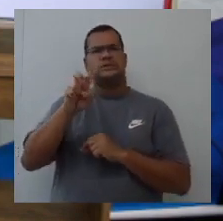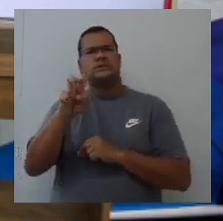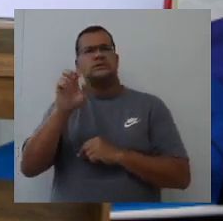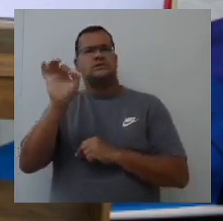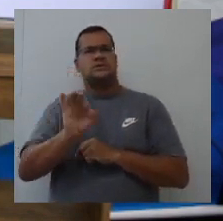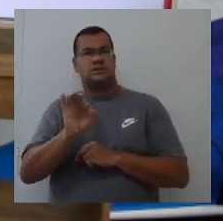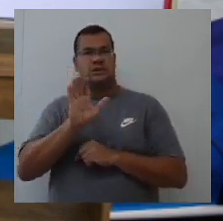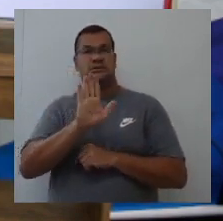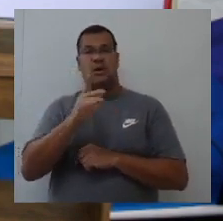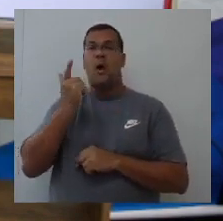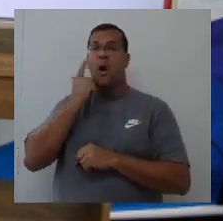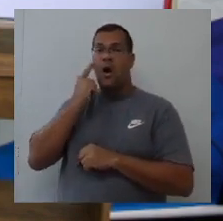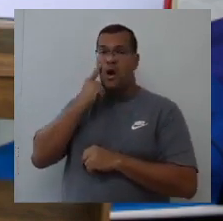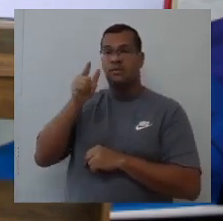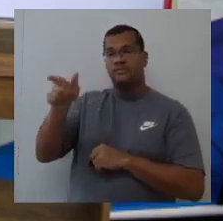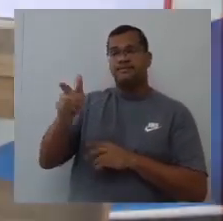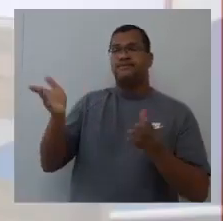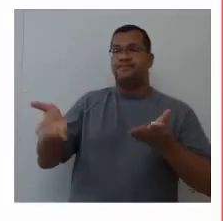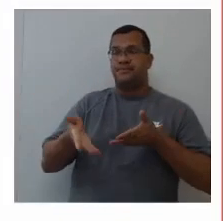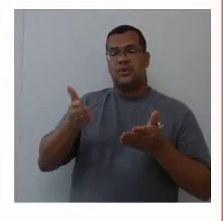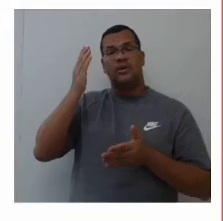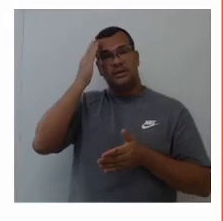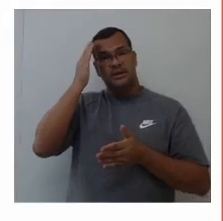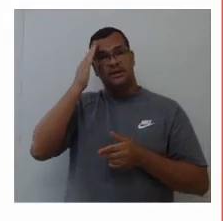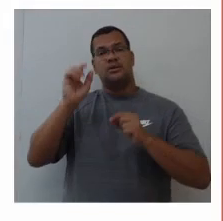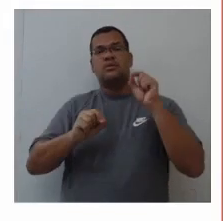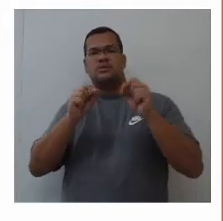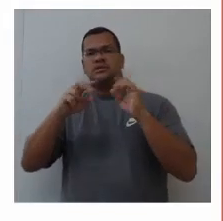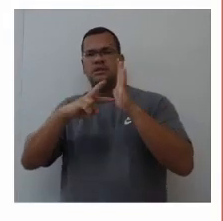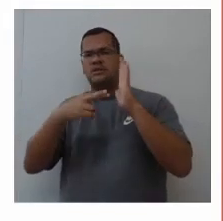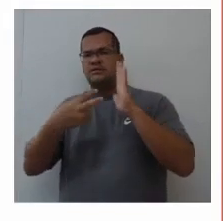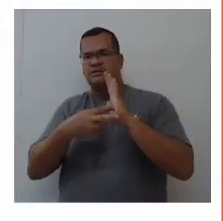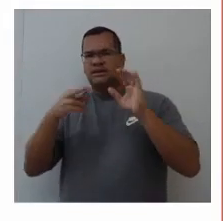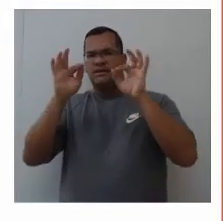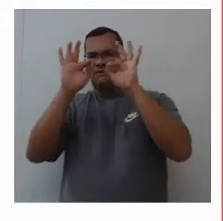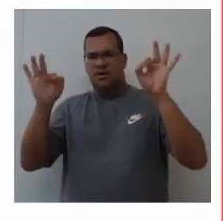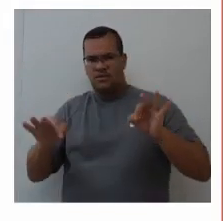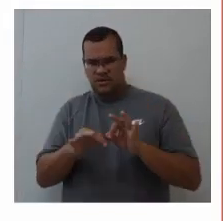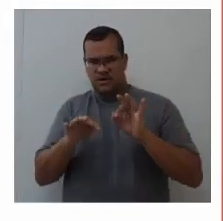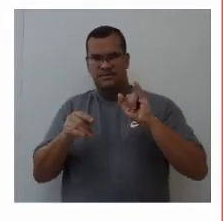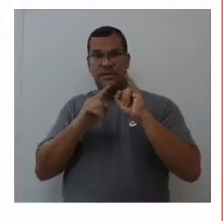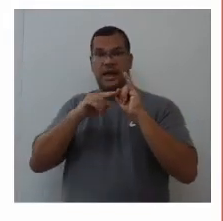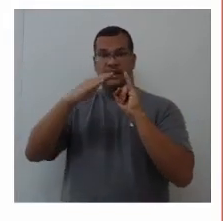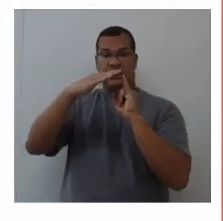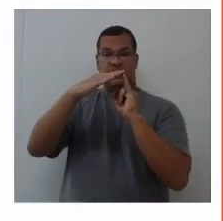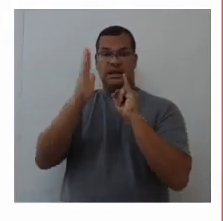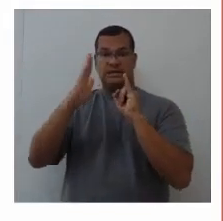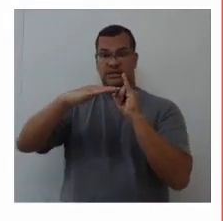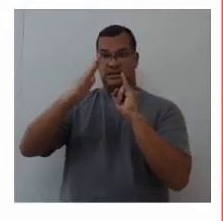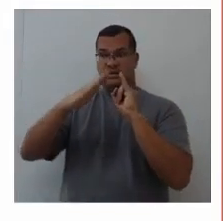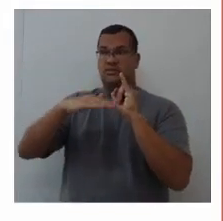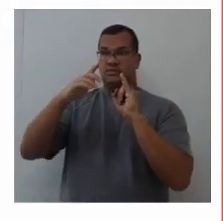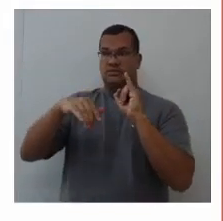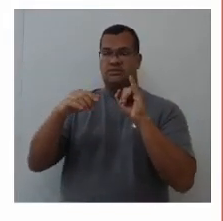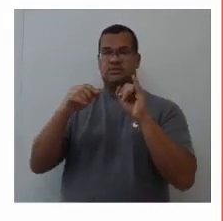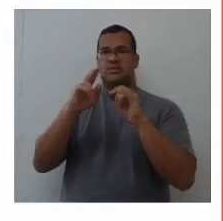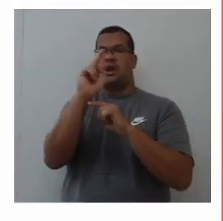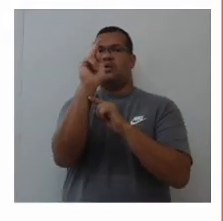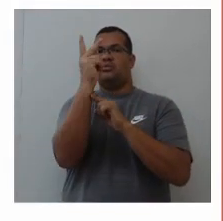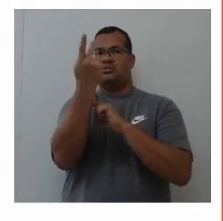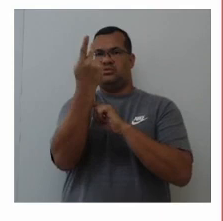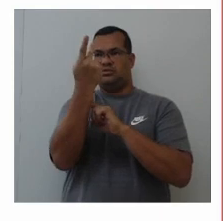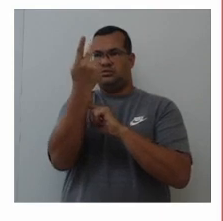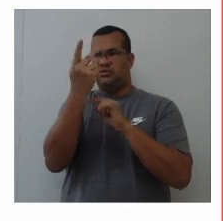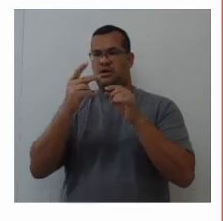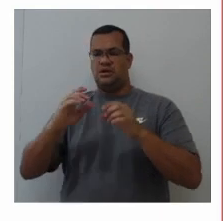tua atenção para você entender o que está escrito aqui. Ó. A inclinação depende da altura e do comprimento da rampa. O